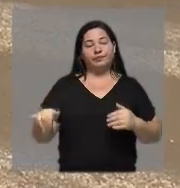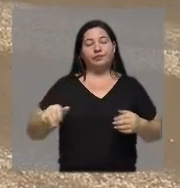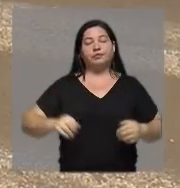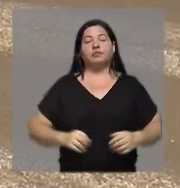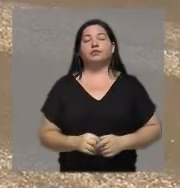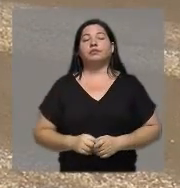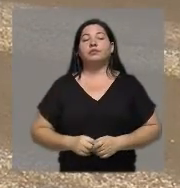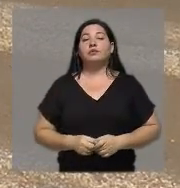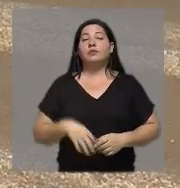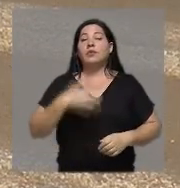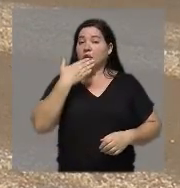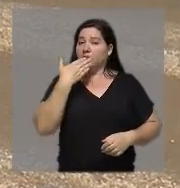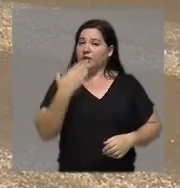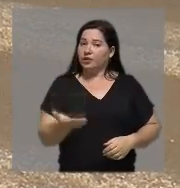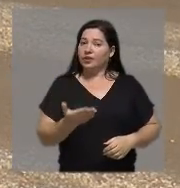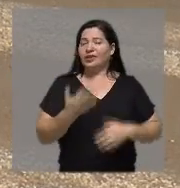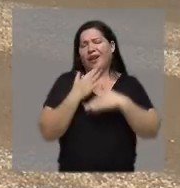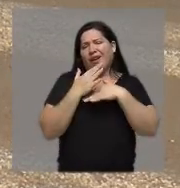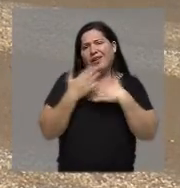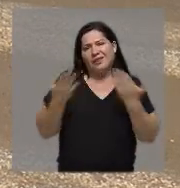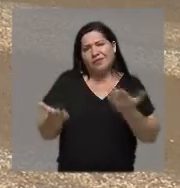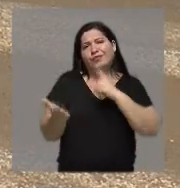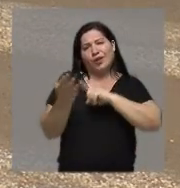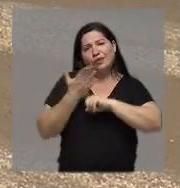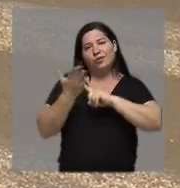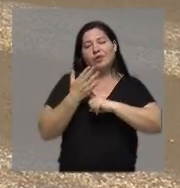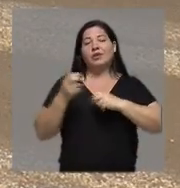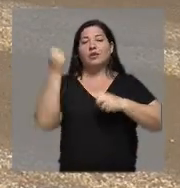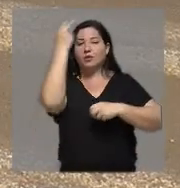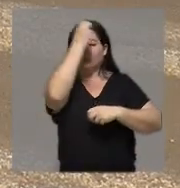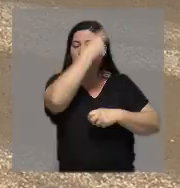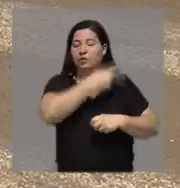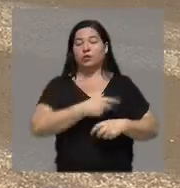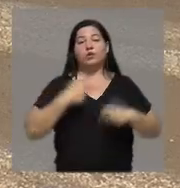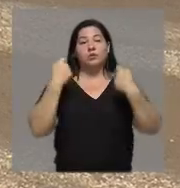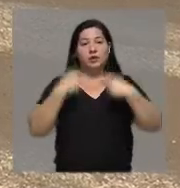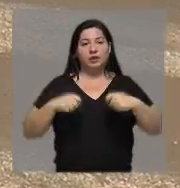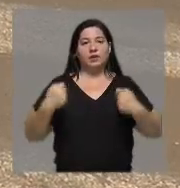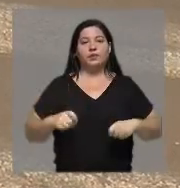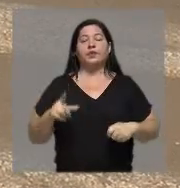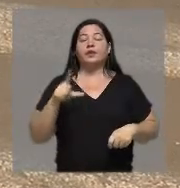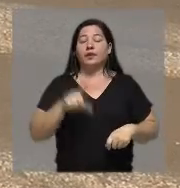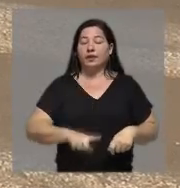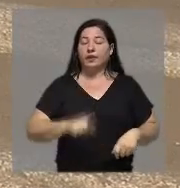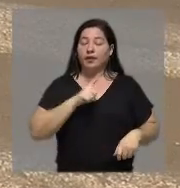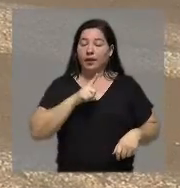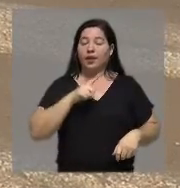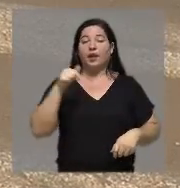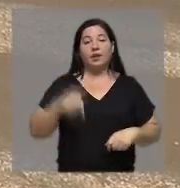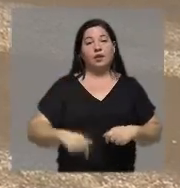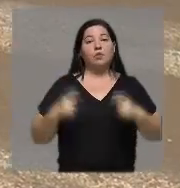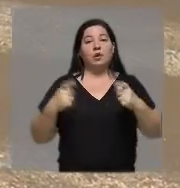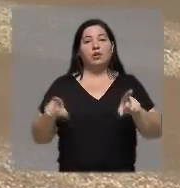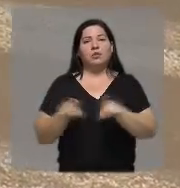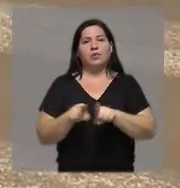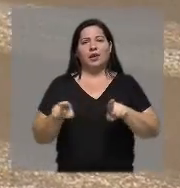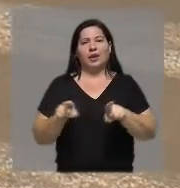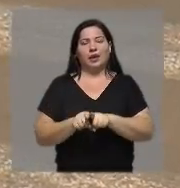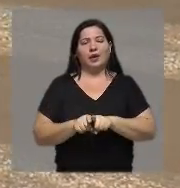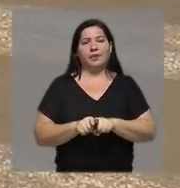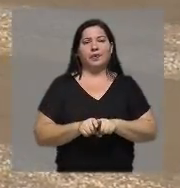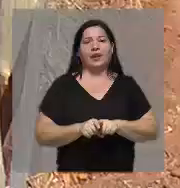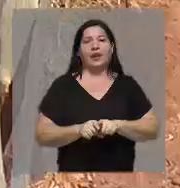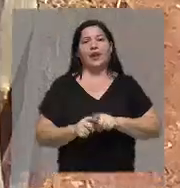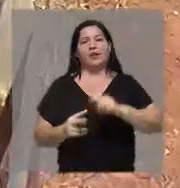né, esse carinho da prefeitura frente a essa necessidade. Nós temos aqui no bairro também a questão da pontinha.